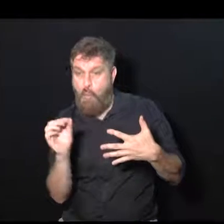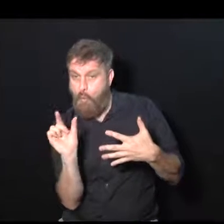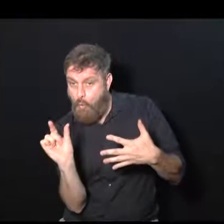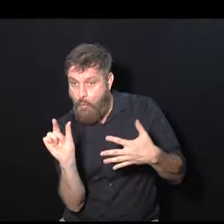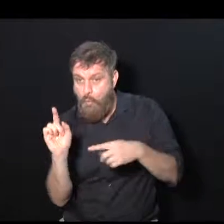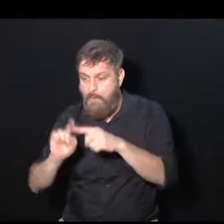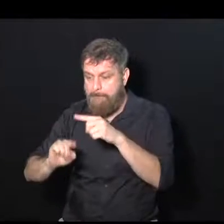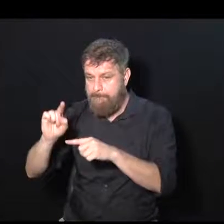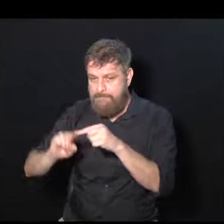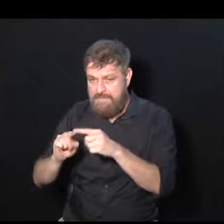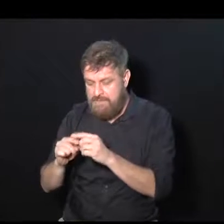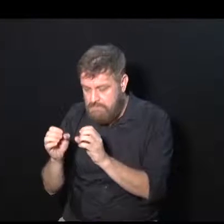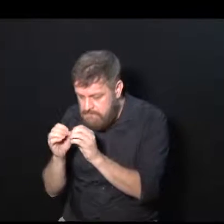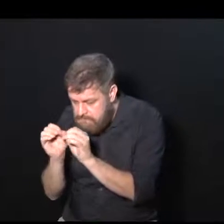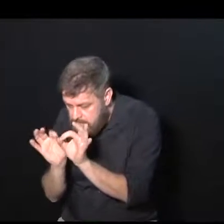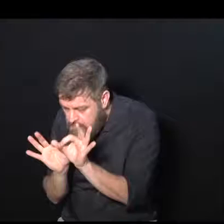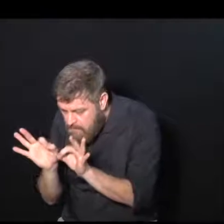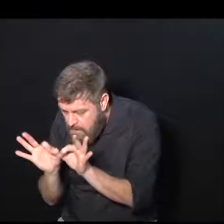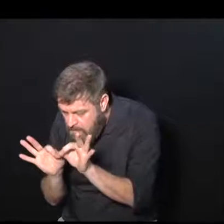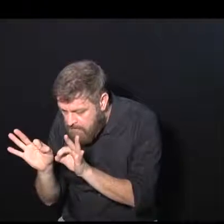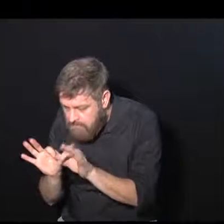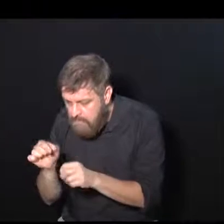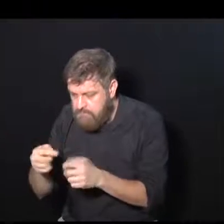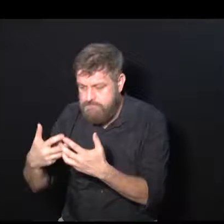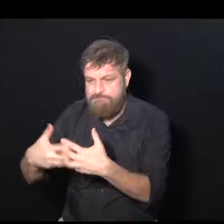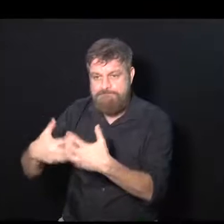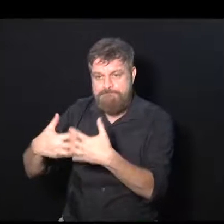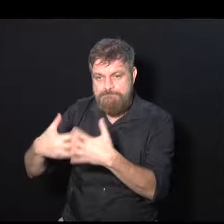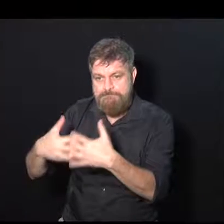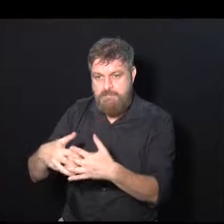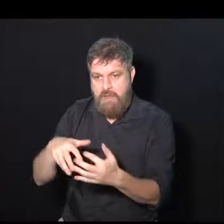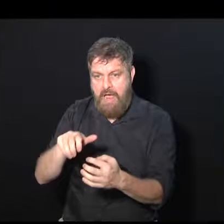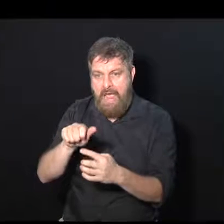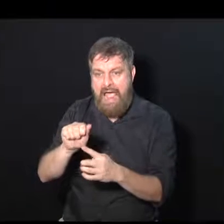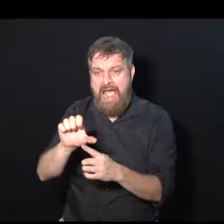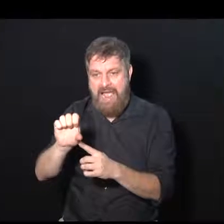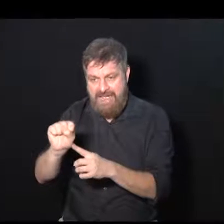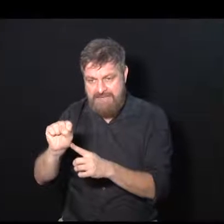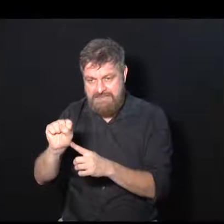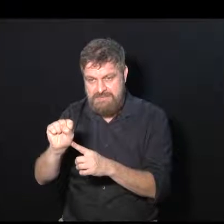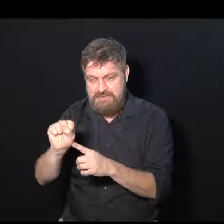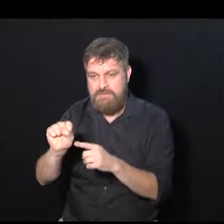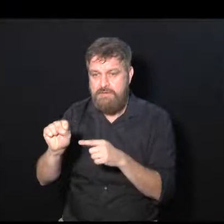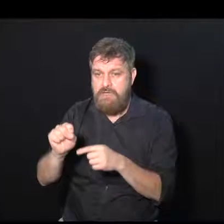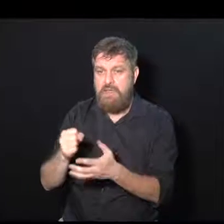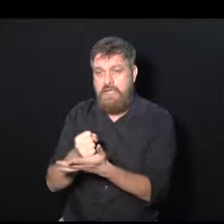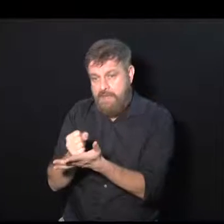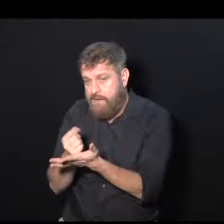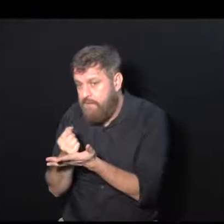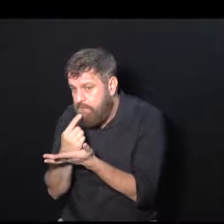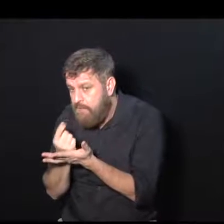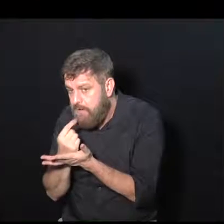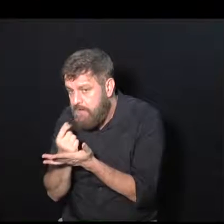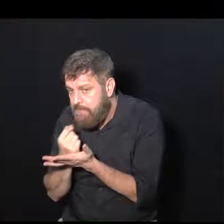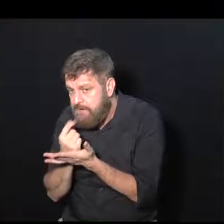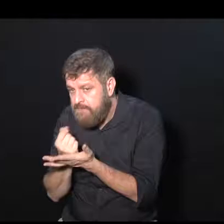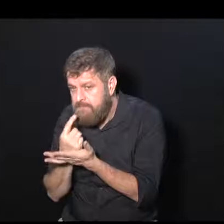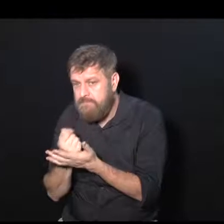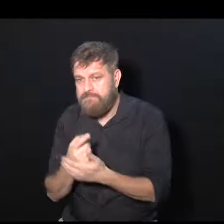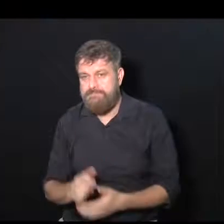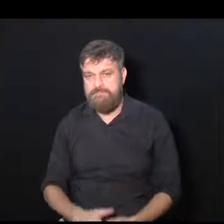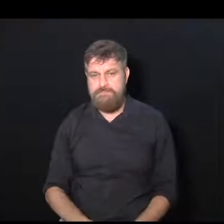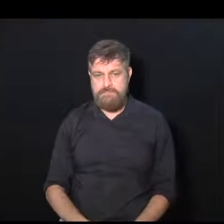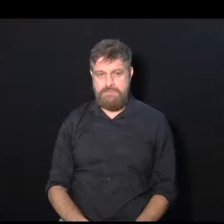e conseguiu aquela substância ativa que é utilizado como medicamento.